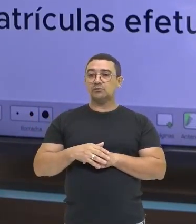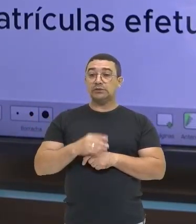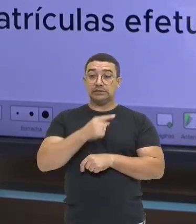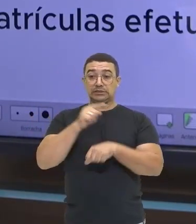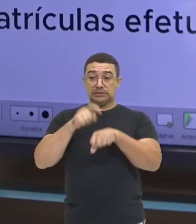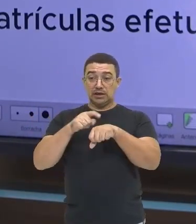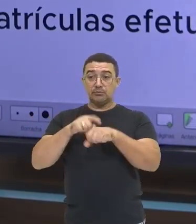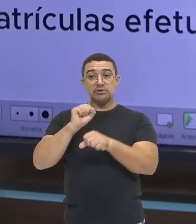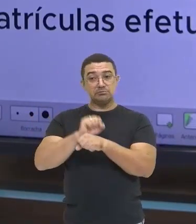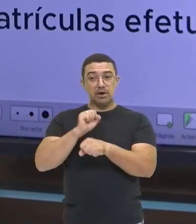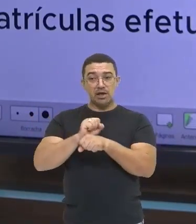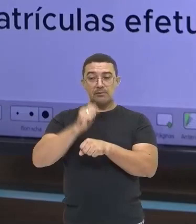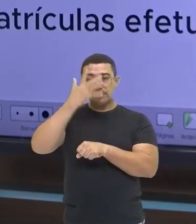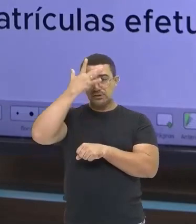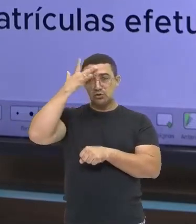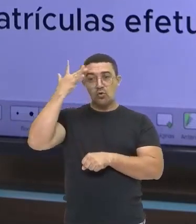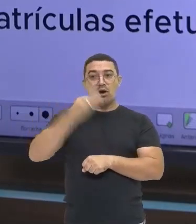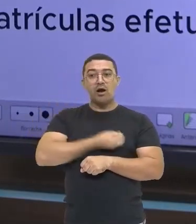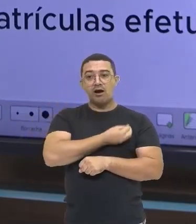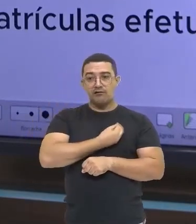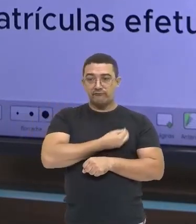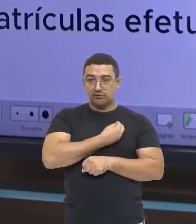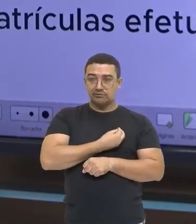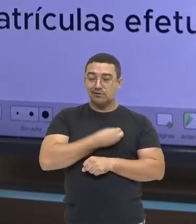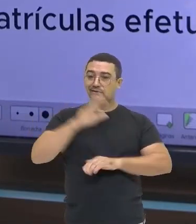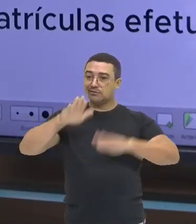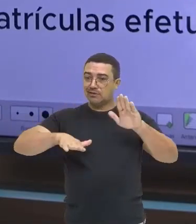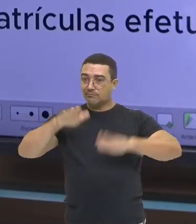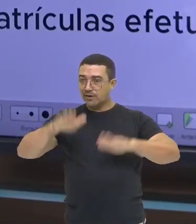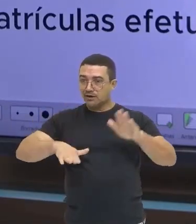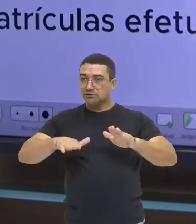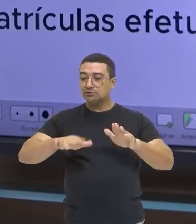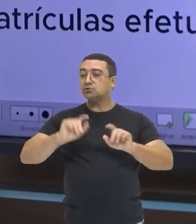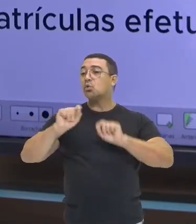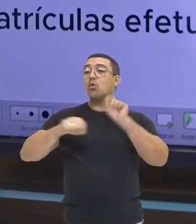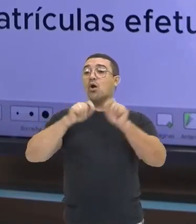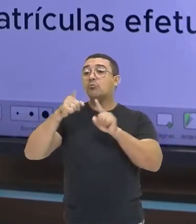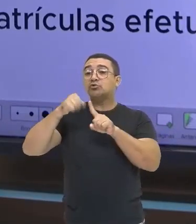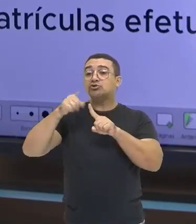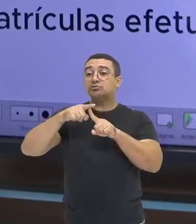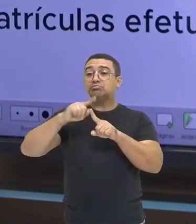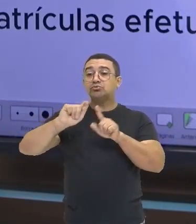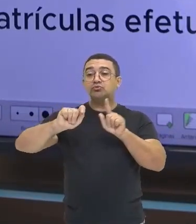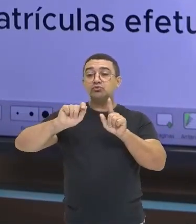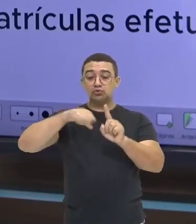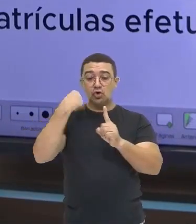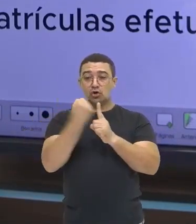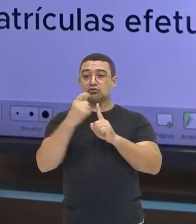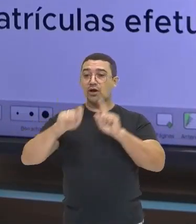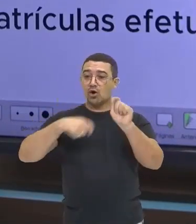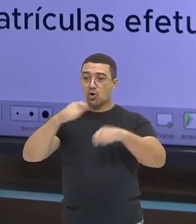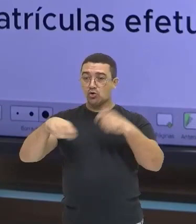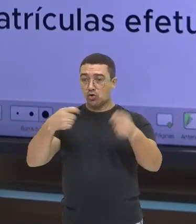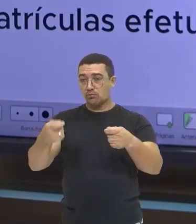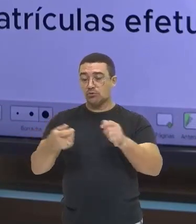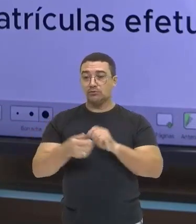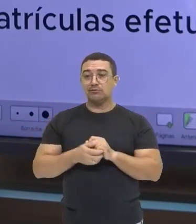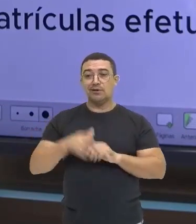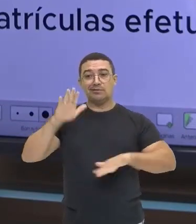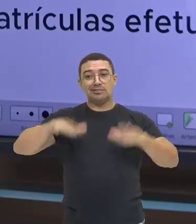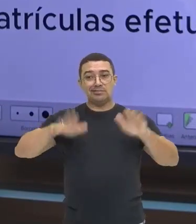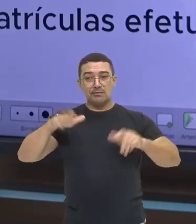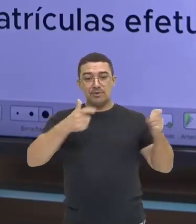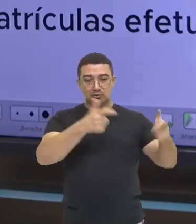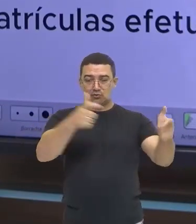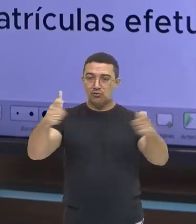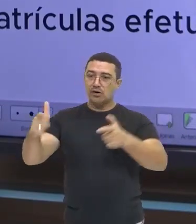pessoa viva em decorrência das condições socioeconômicas dela. E quem define isso, obviamente, é o lugar onde ela nasce,